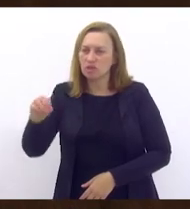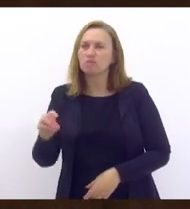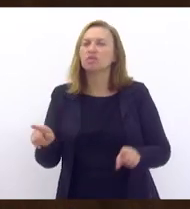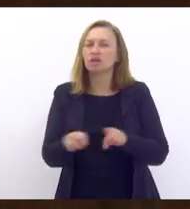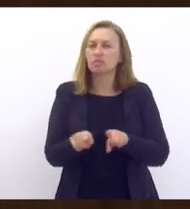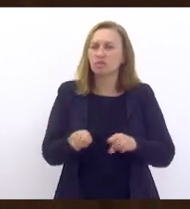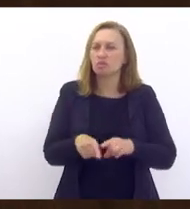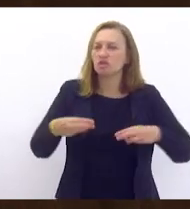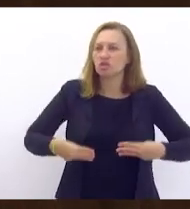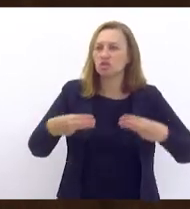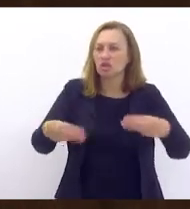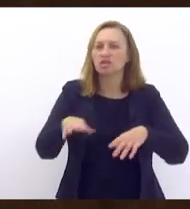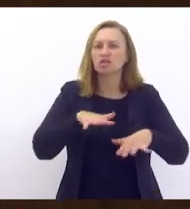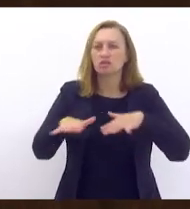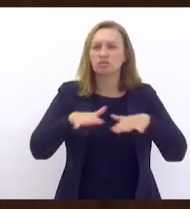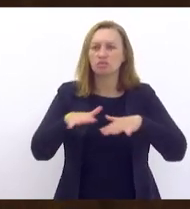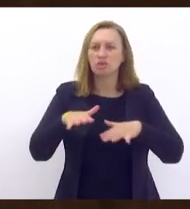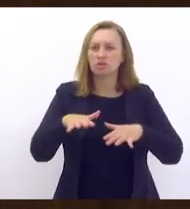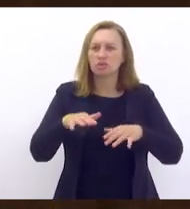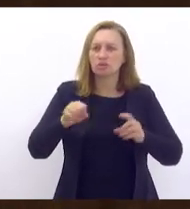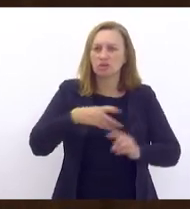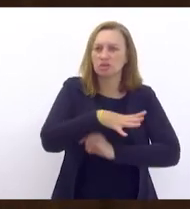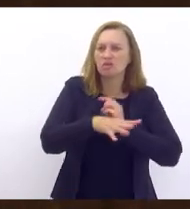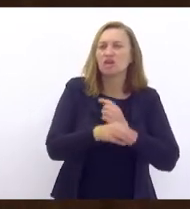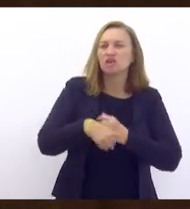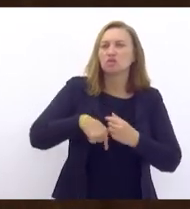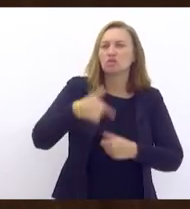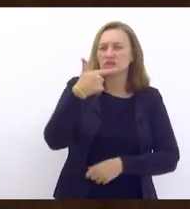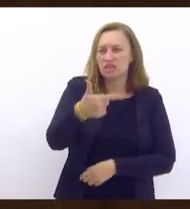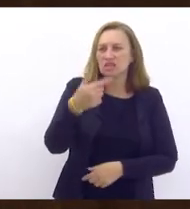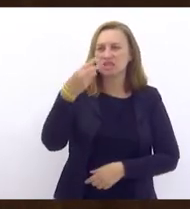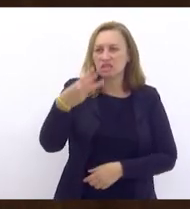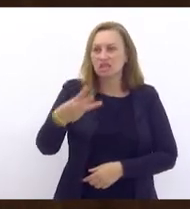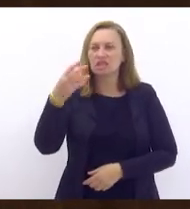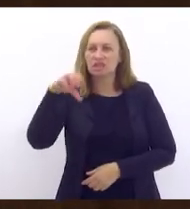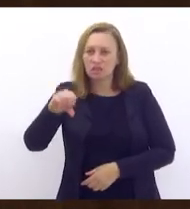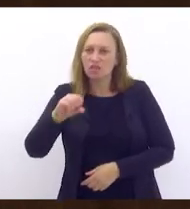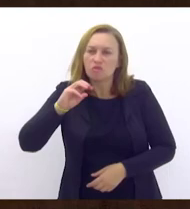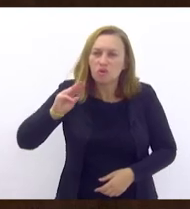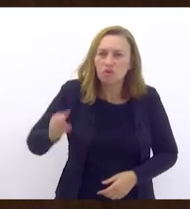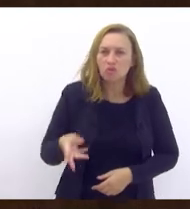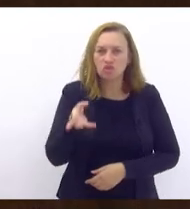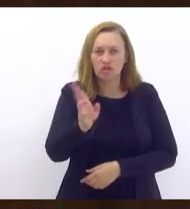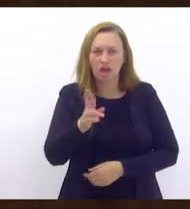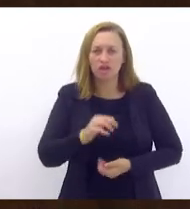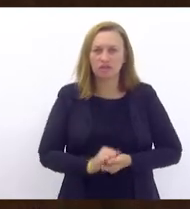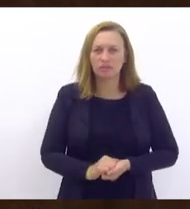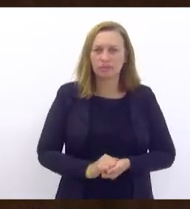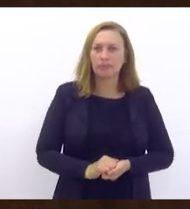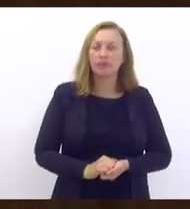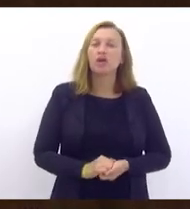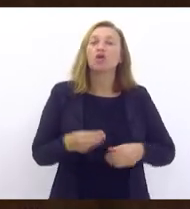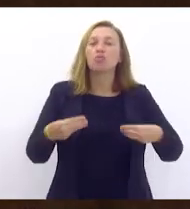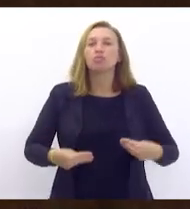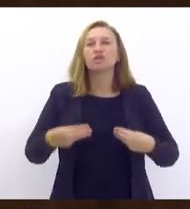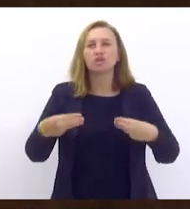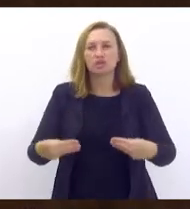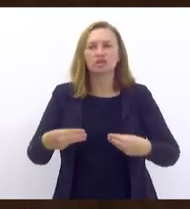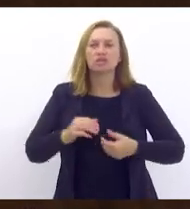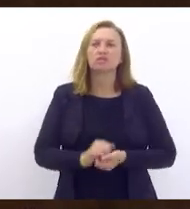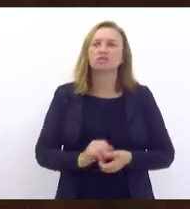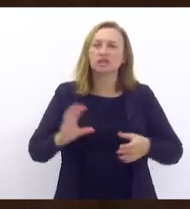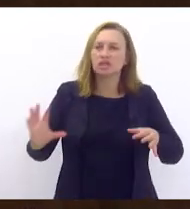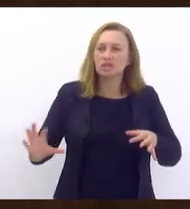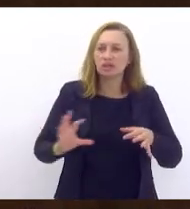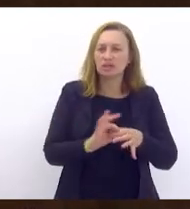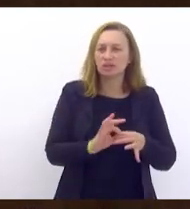Social aportou 239 milhões de reais. O Ministério da